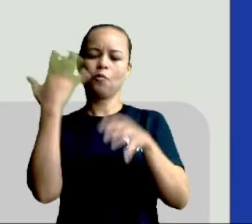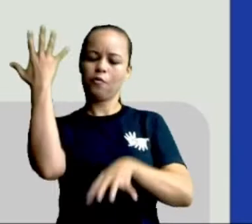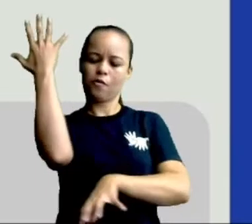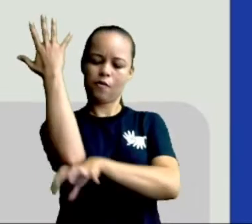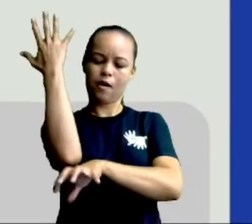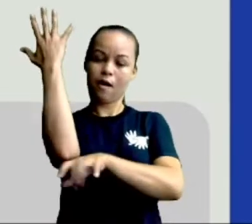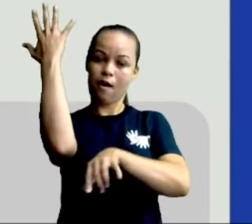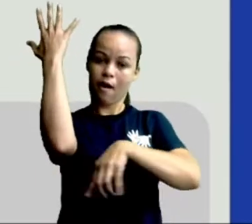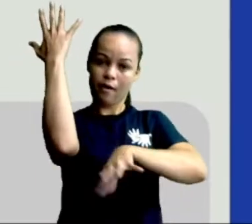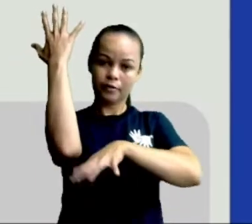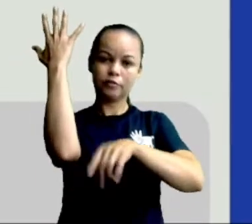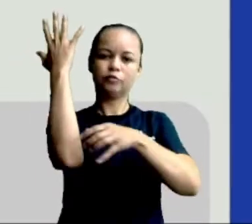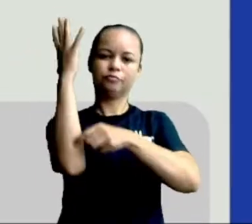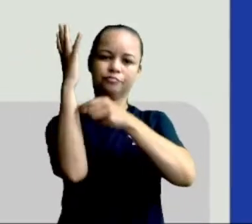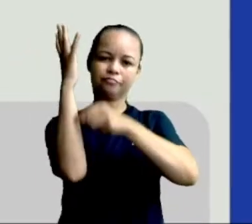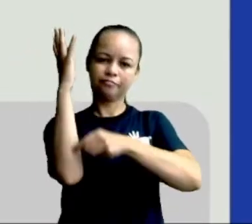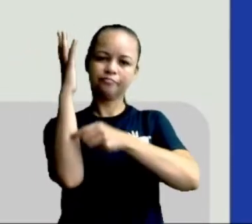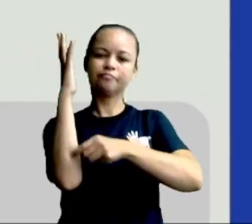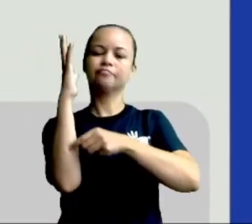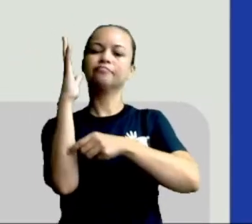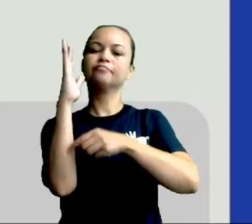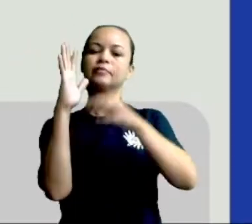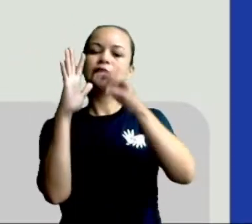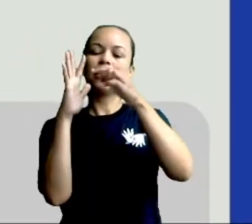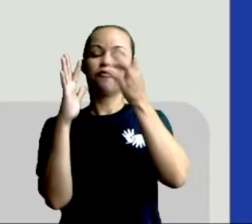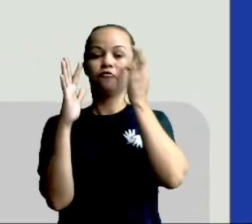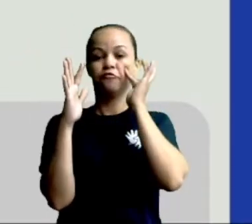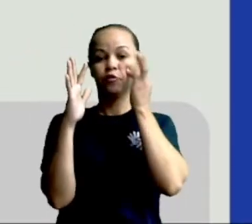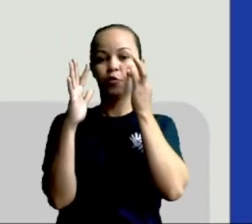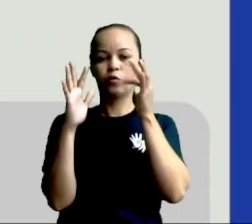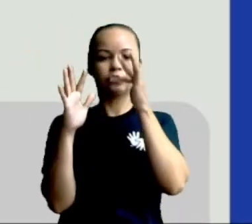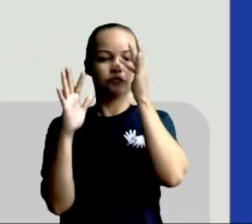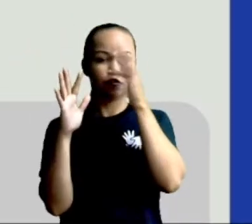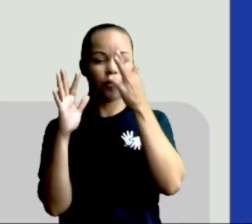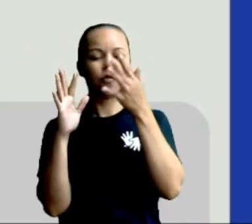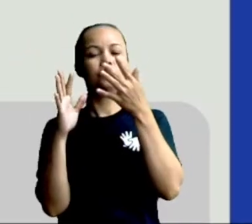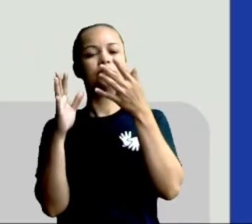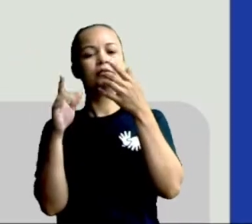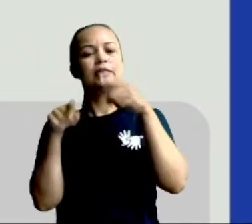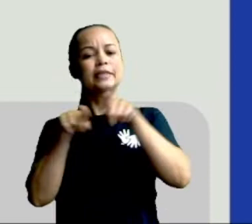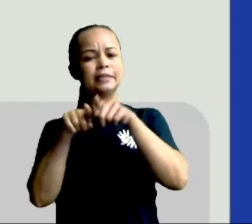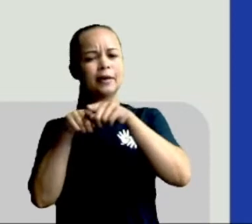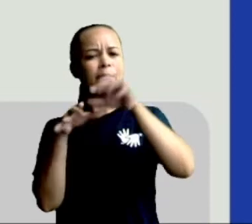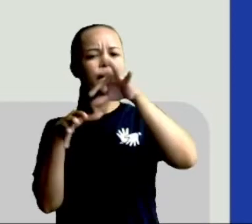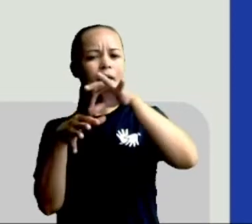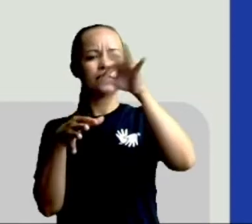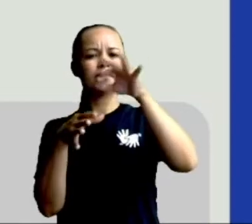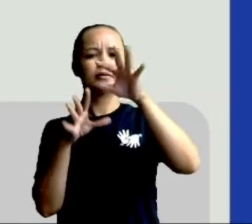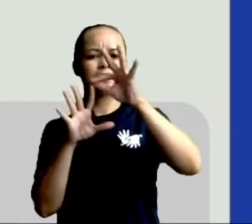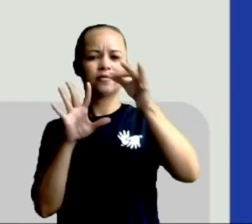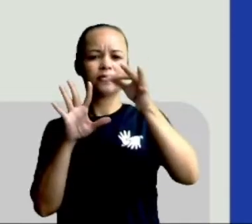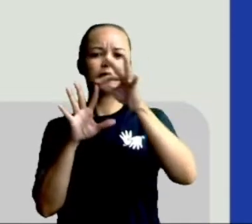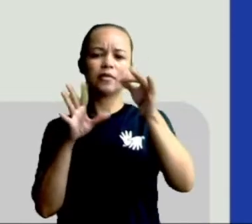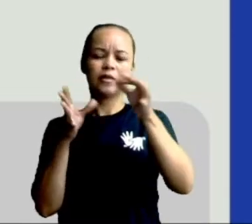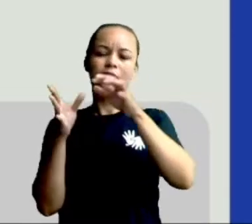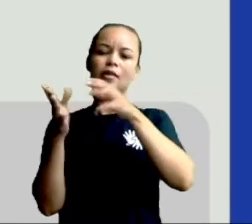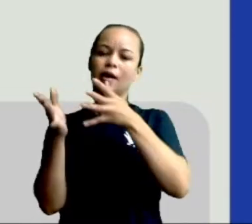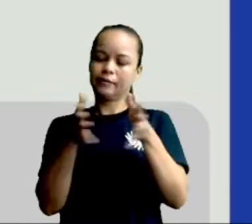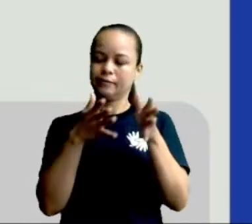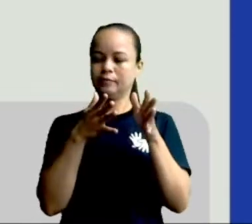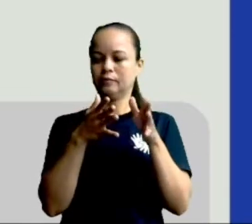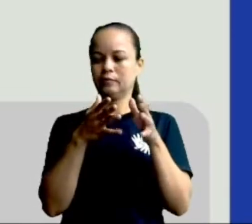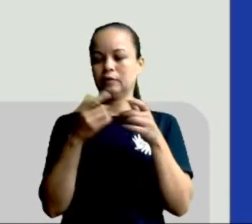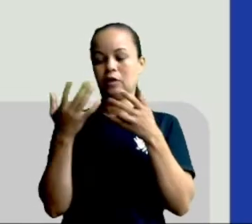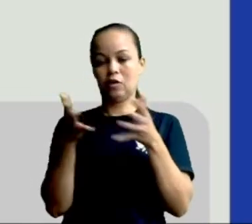caules, folhas, flores, frutos e até sementes. Vamos ver alguns exemplos, tá? As folhas